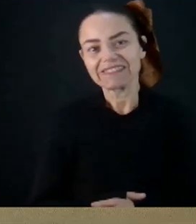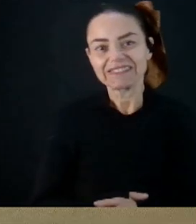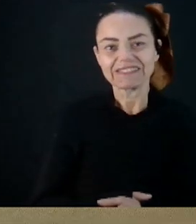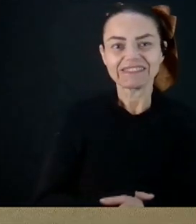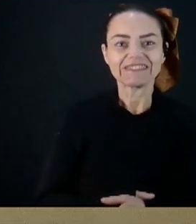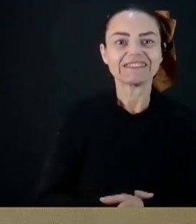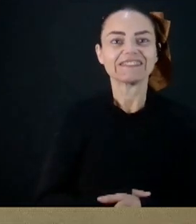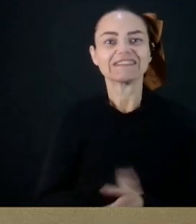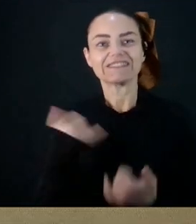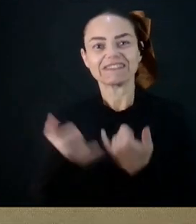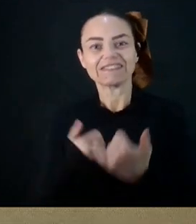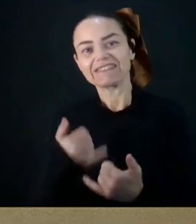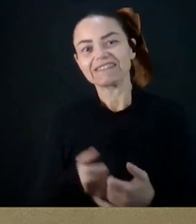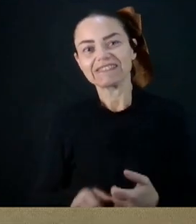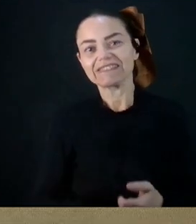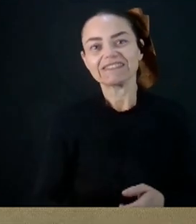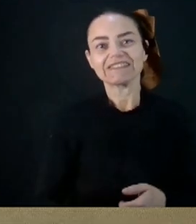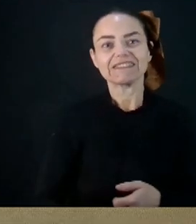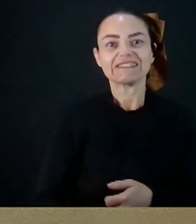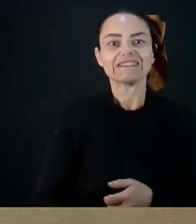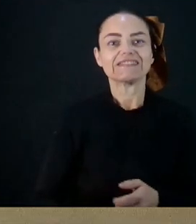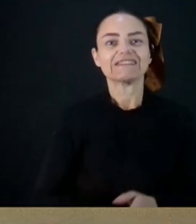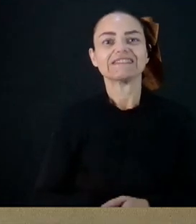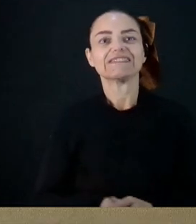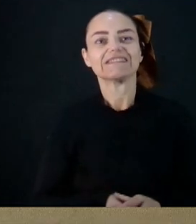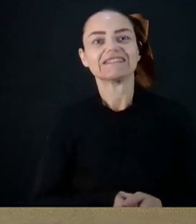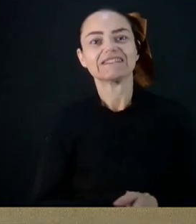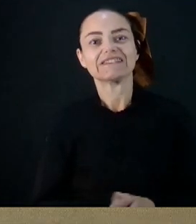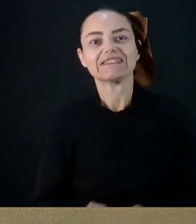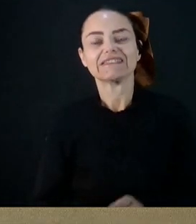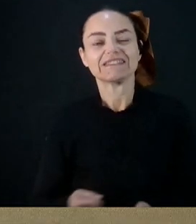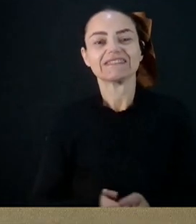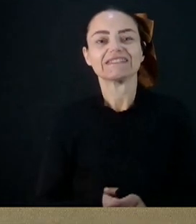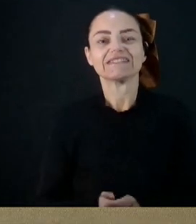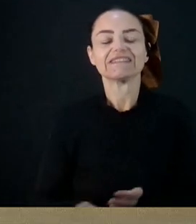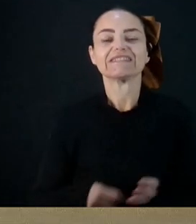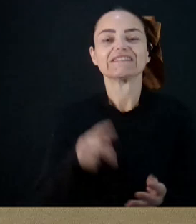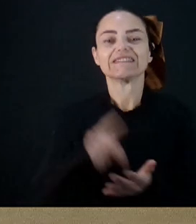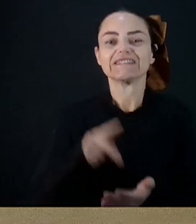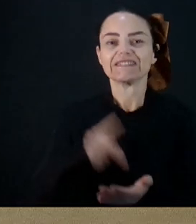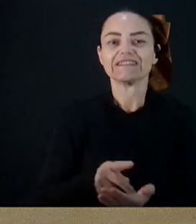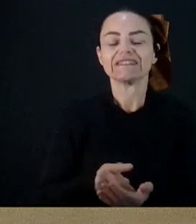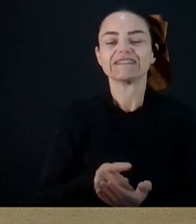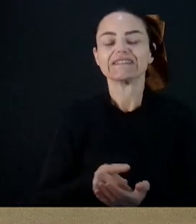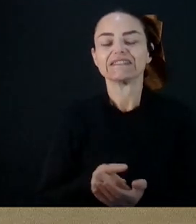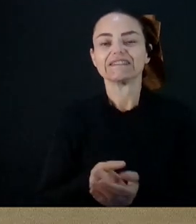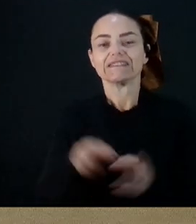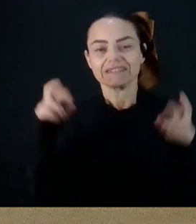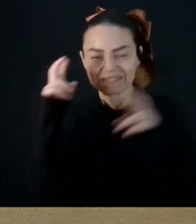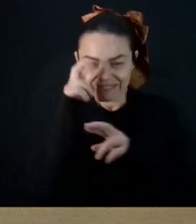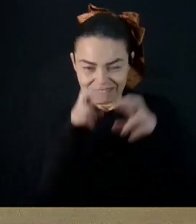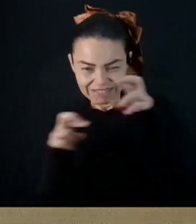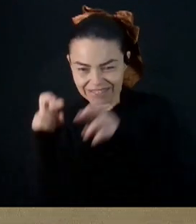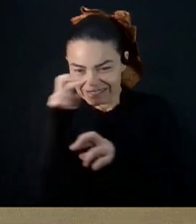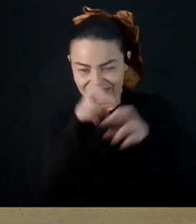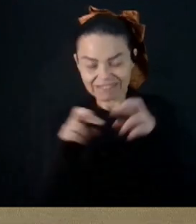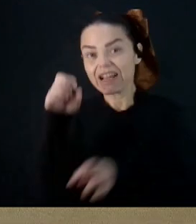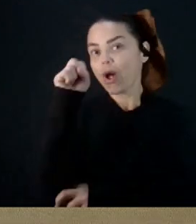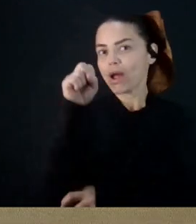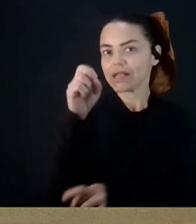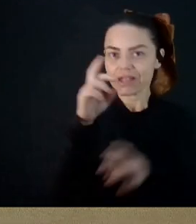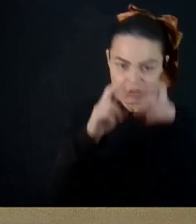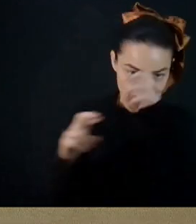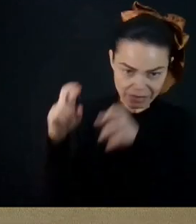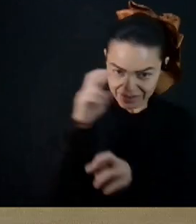Vai lá! Olha só! Na verdade, é de supervisão. Olha aí, muito bem! Supervisão.